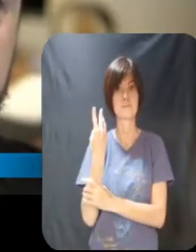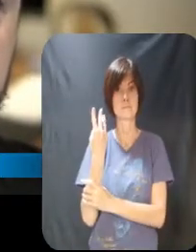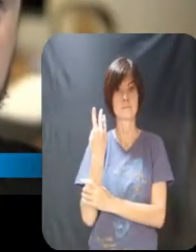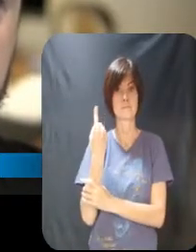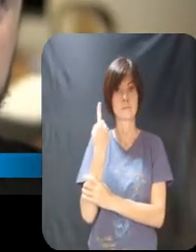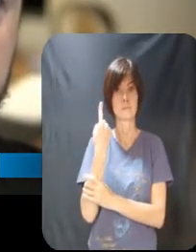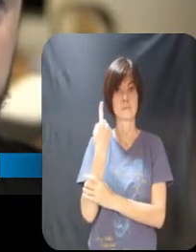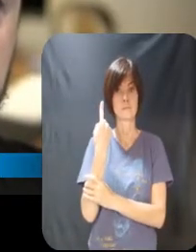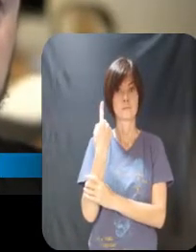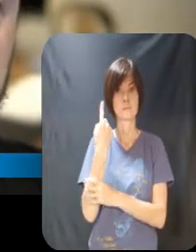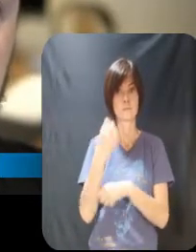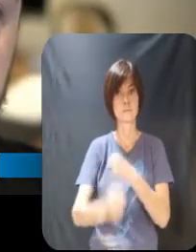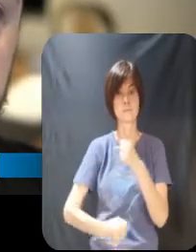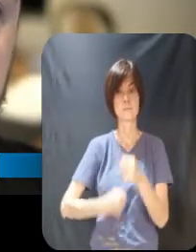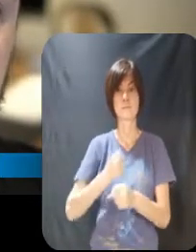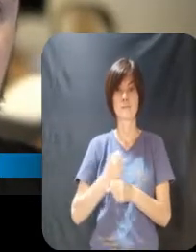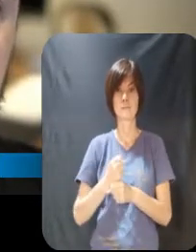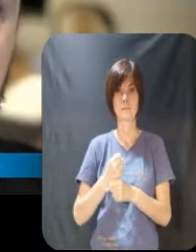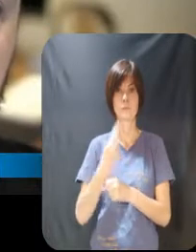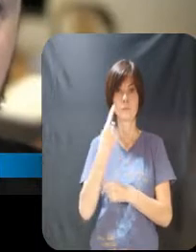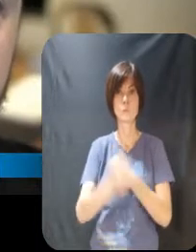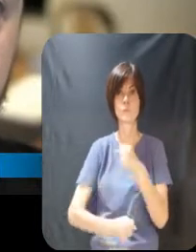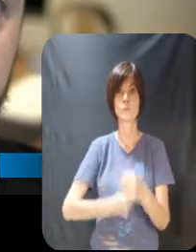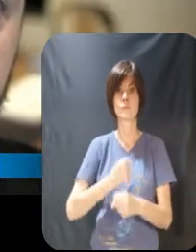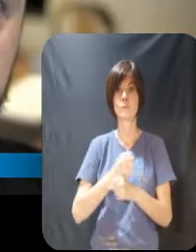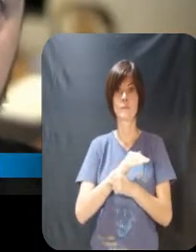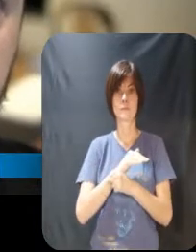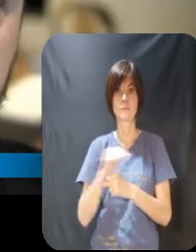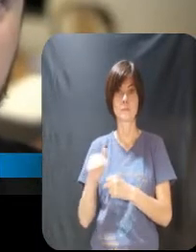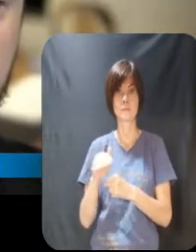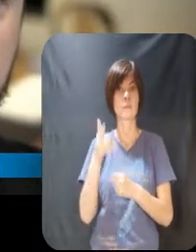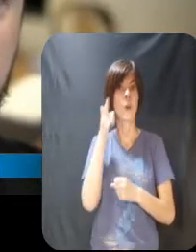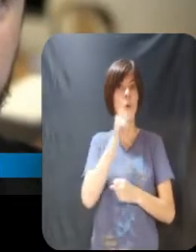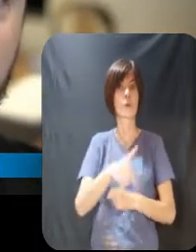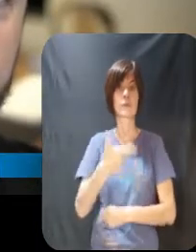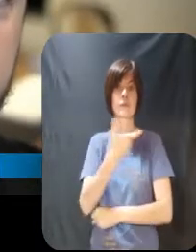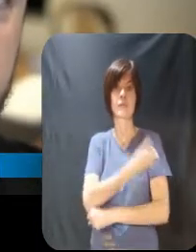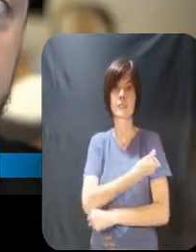ter vacinas disponíveis para as pessoas. Okay? Essa é a linha do tempo